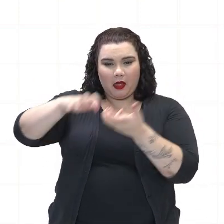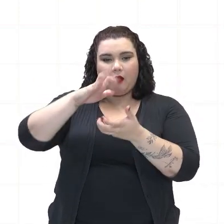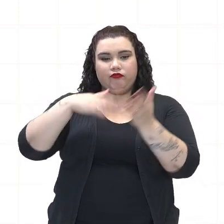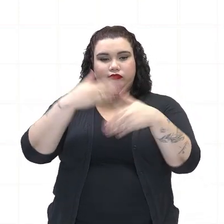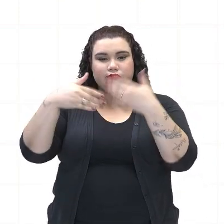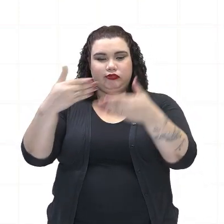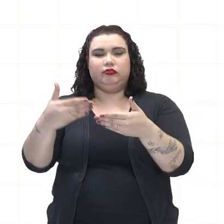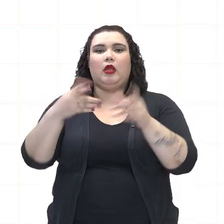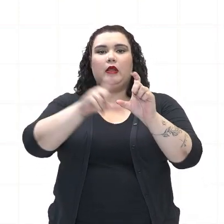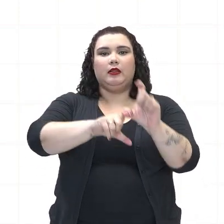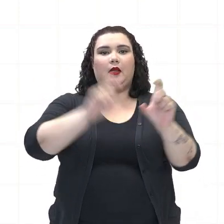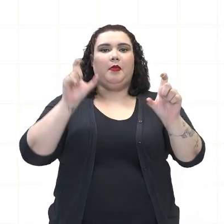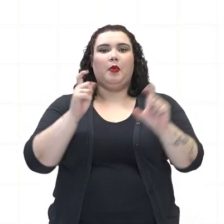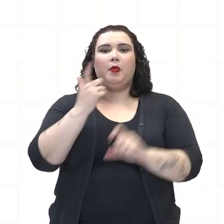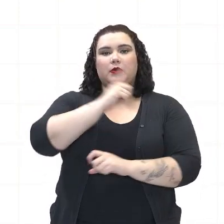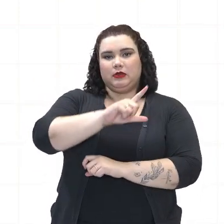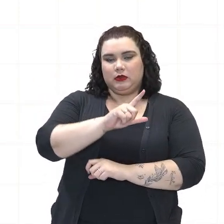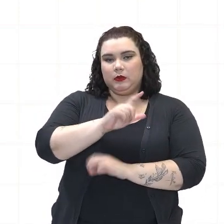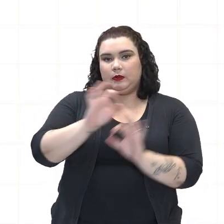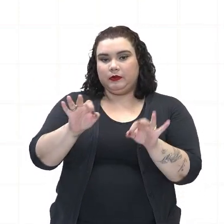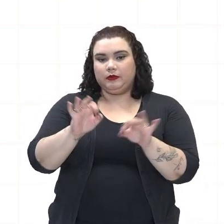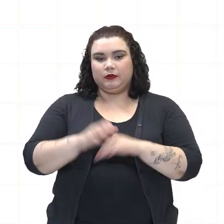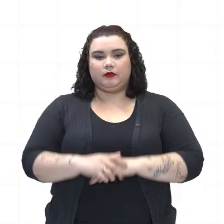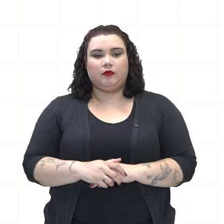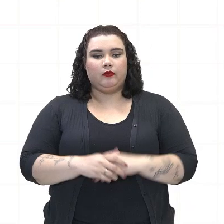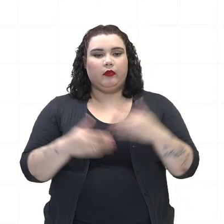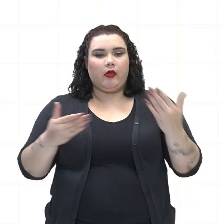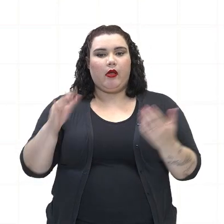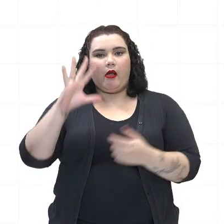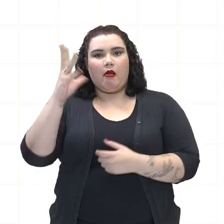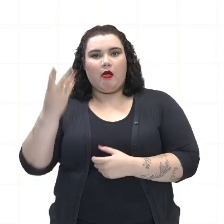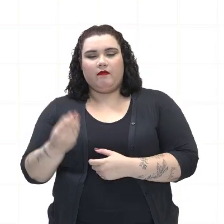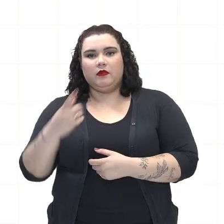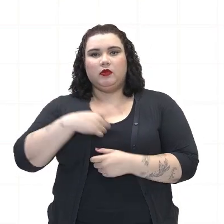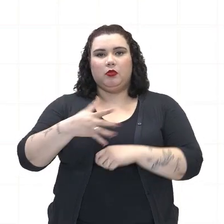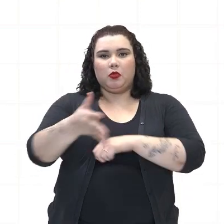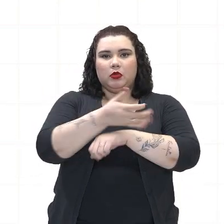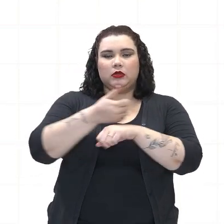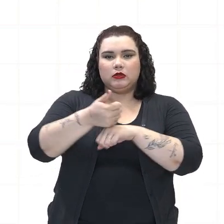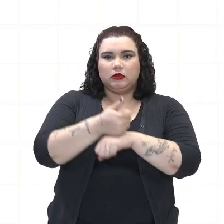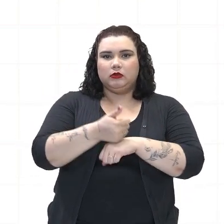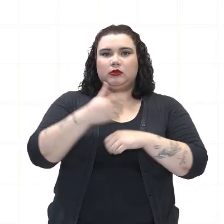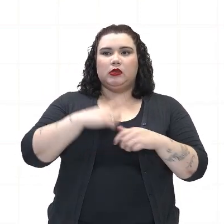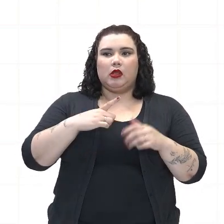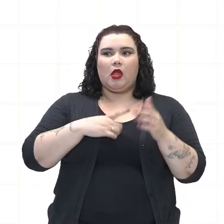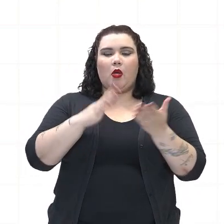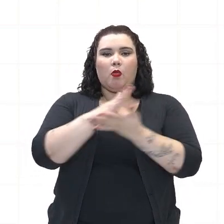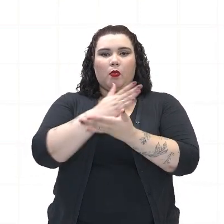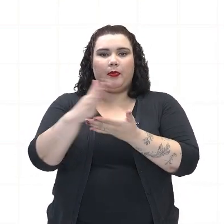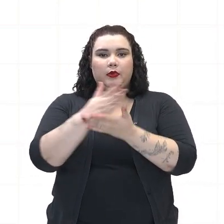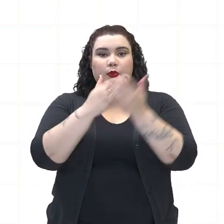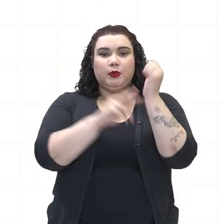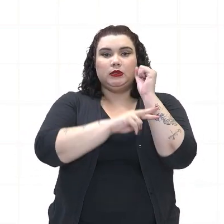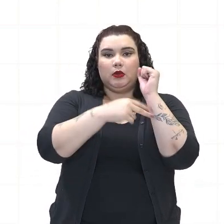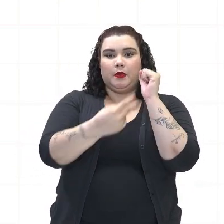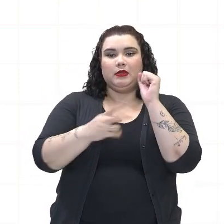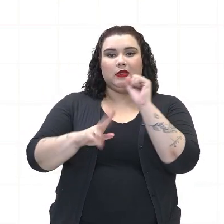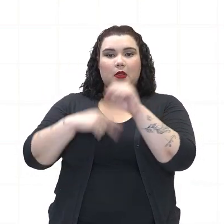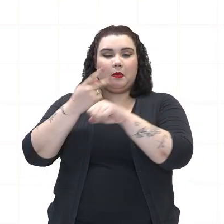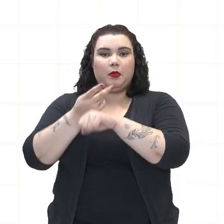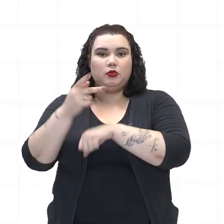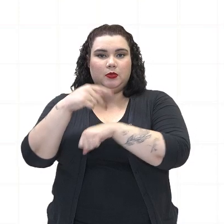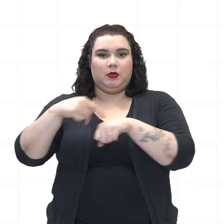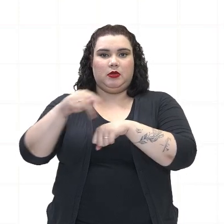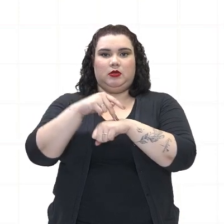gente falou, o fato da África ter sido ocupada, colonizada, acabou gerando alguns impactos depois que os países